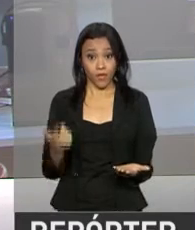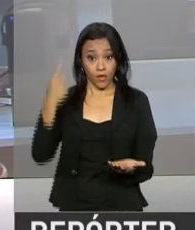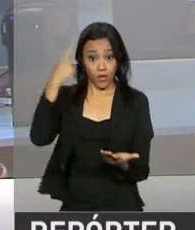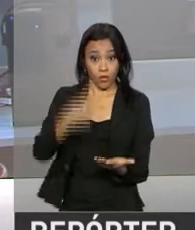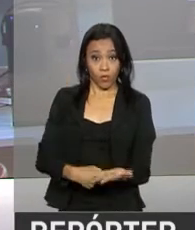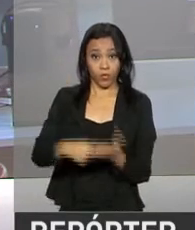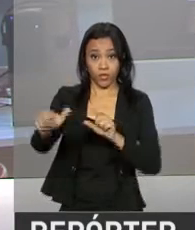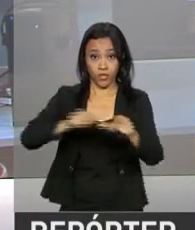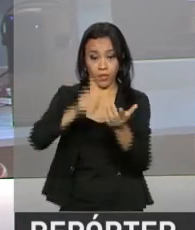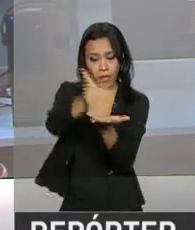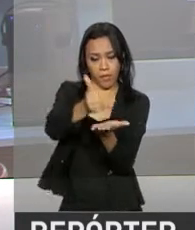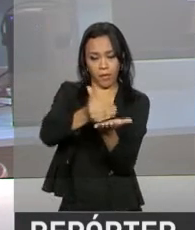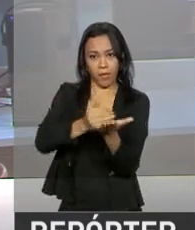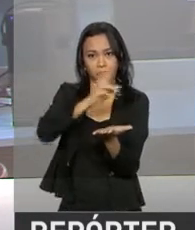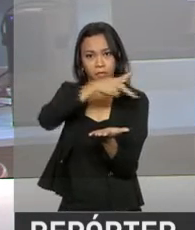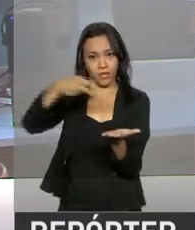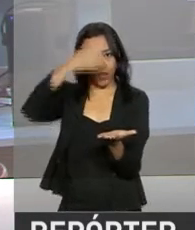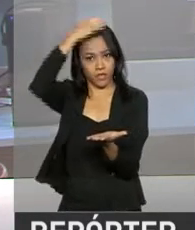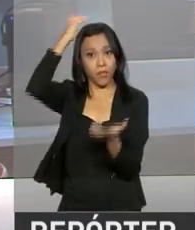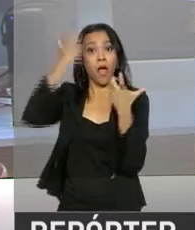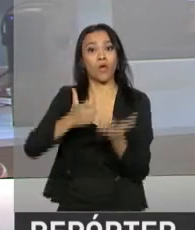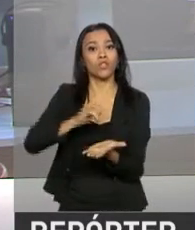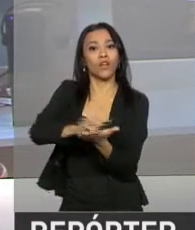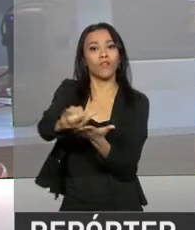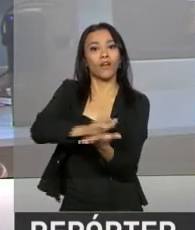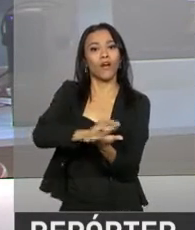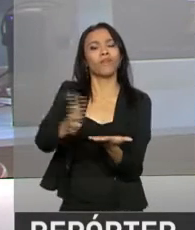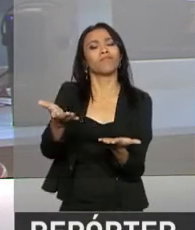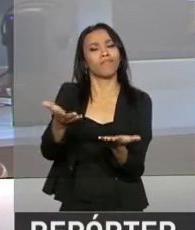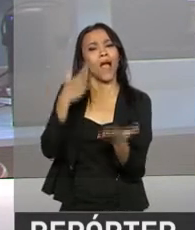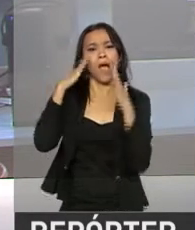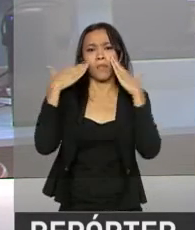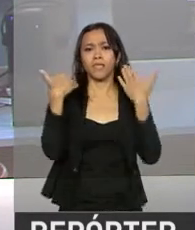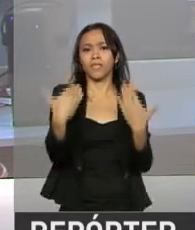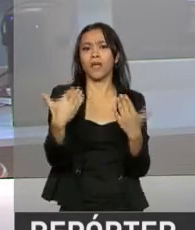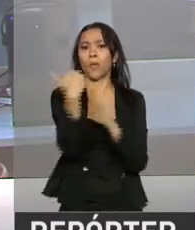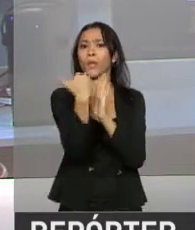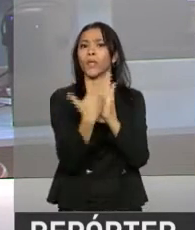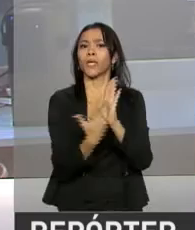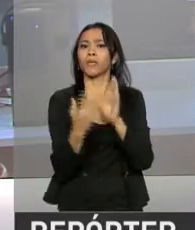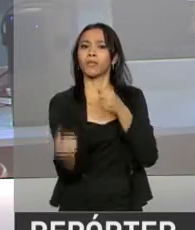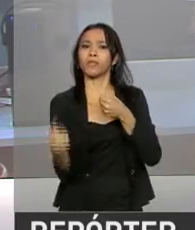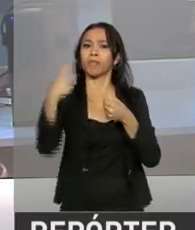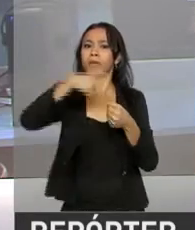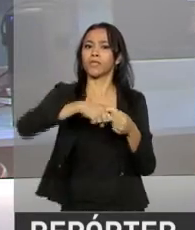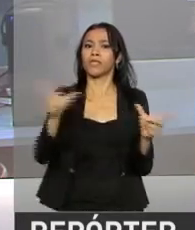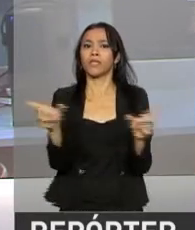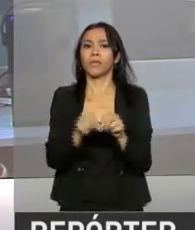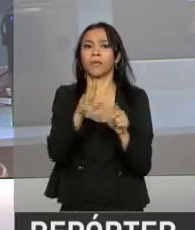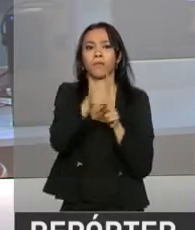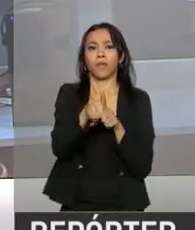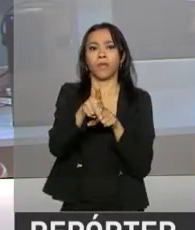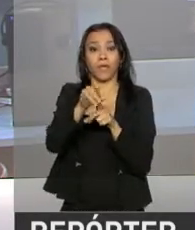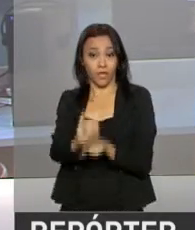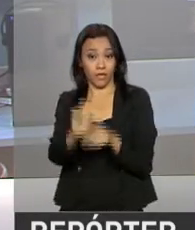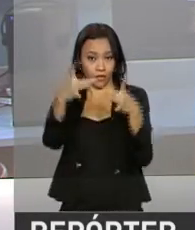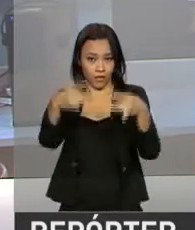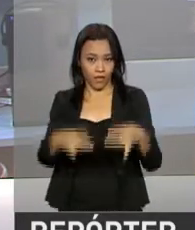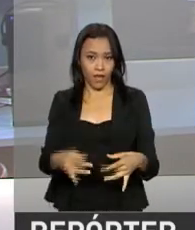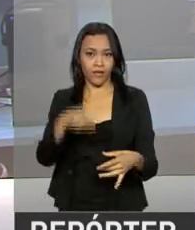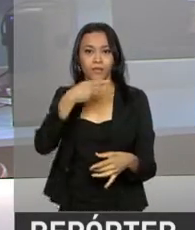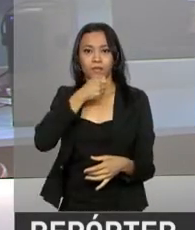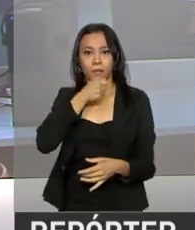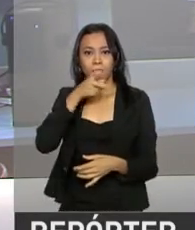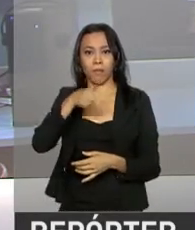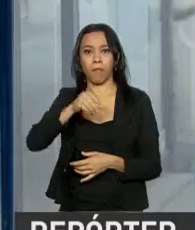E a agenda do presidente Michel Temer em Nova York também está servindo para apresentar o Programa de Parcerias de Investimentos, o PPI. Os detalhes com o repórter Paulo